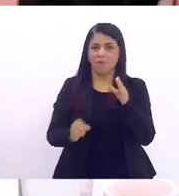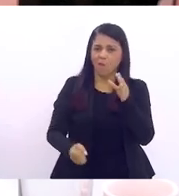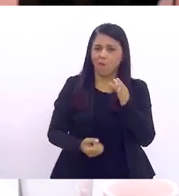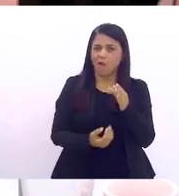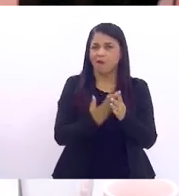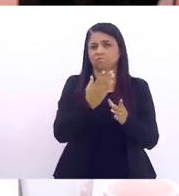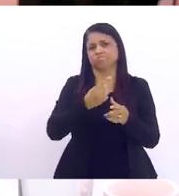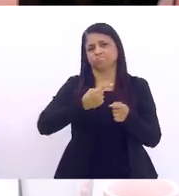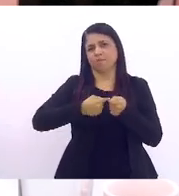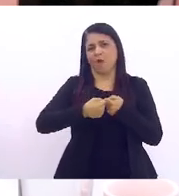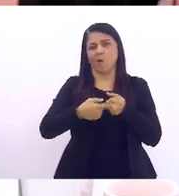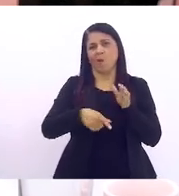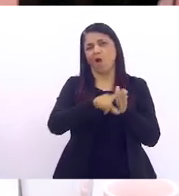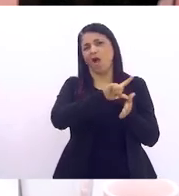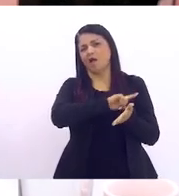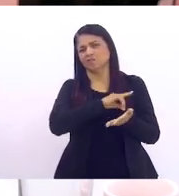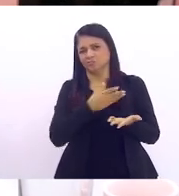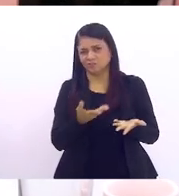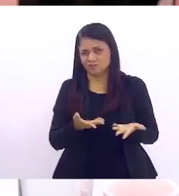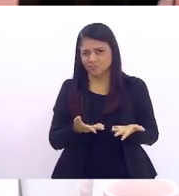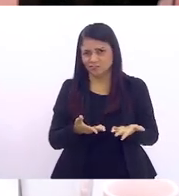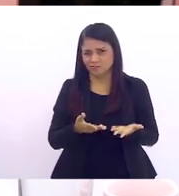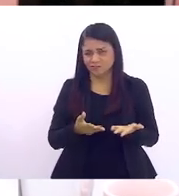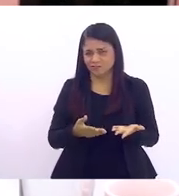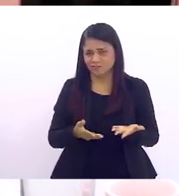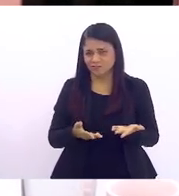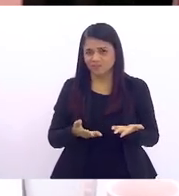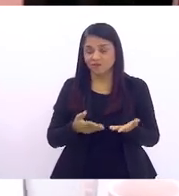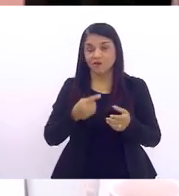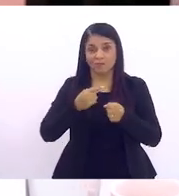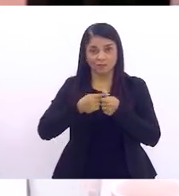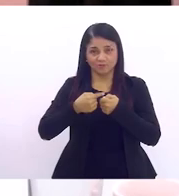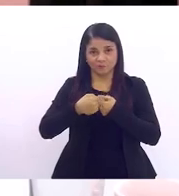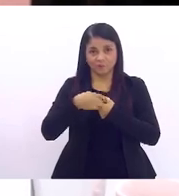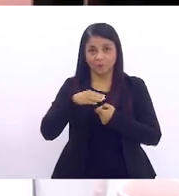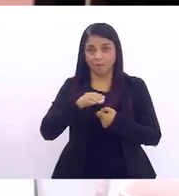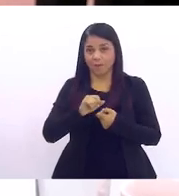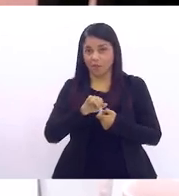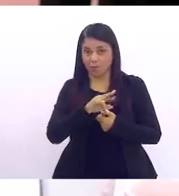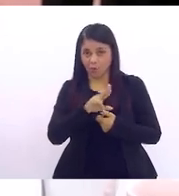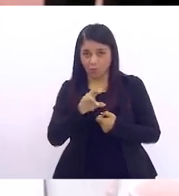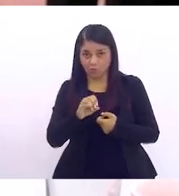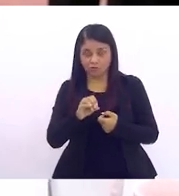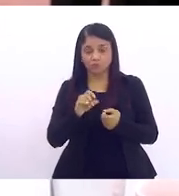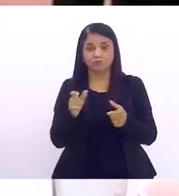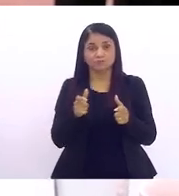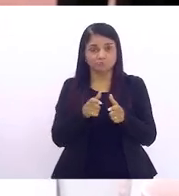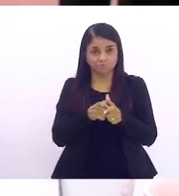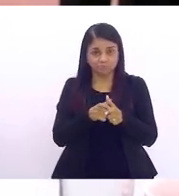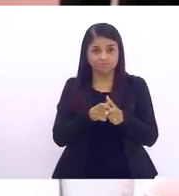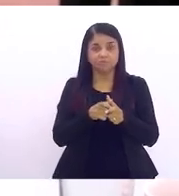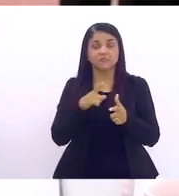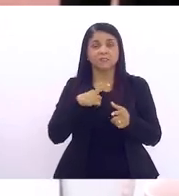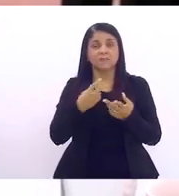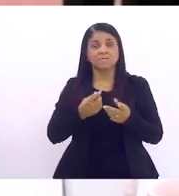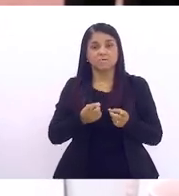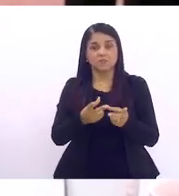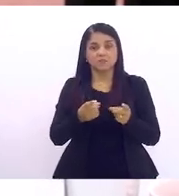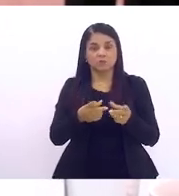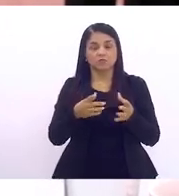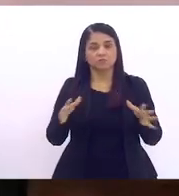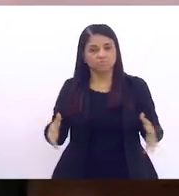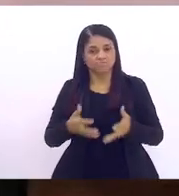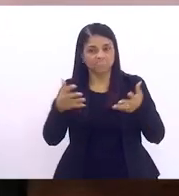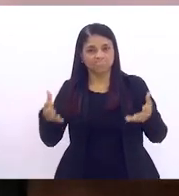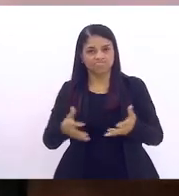antes e nesse bairro nos menores bairros temos vendedores de H Fruit que passam porta